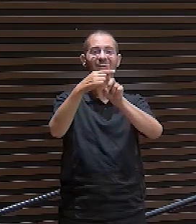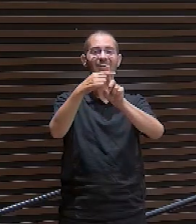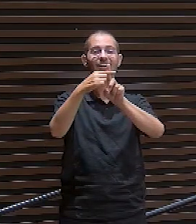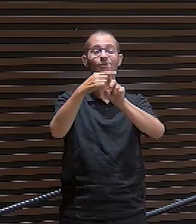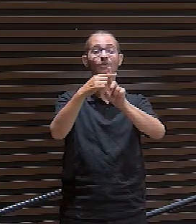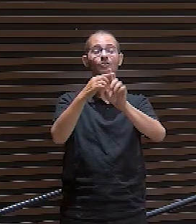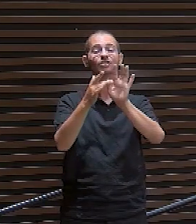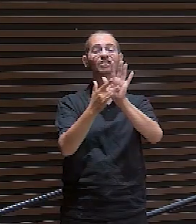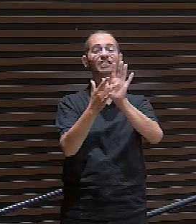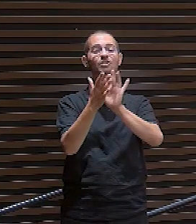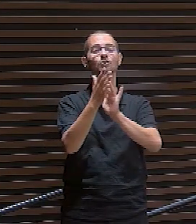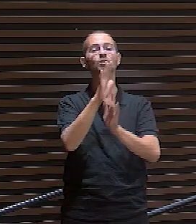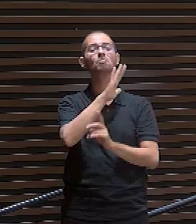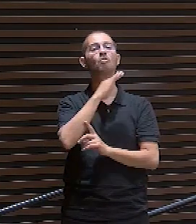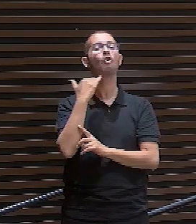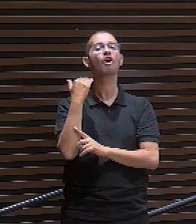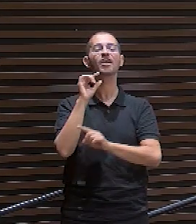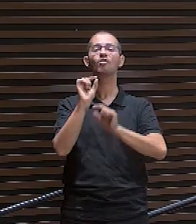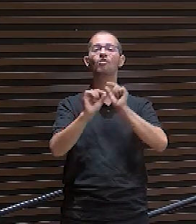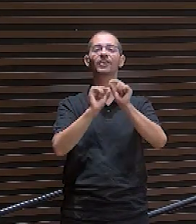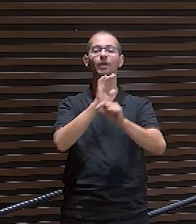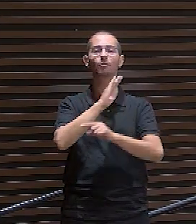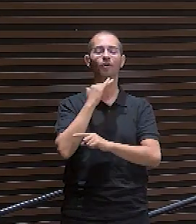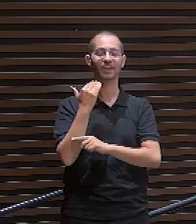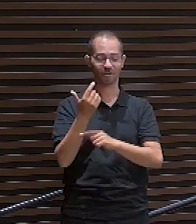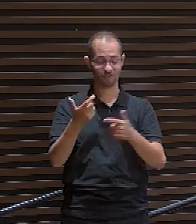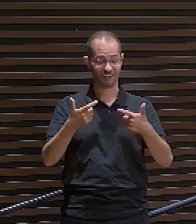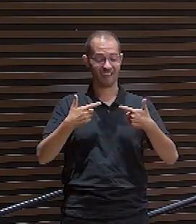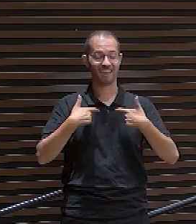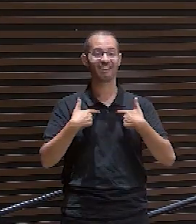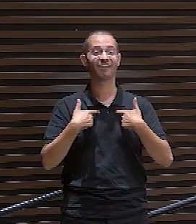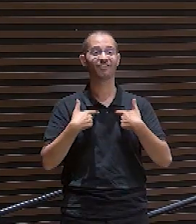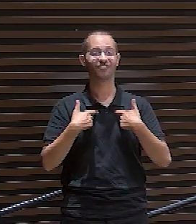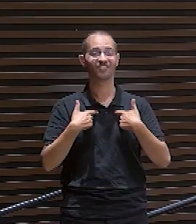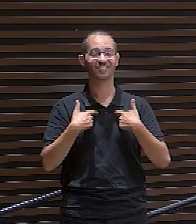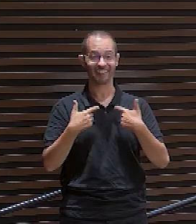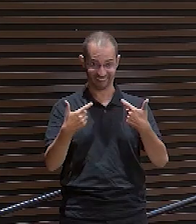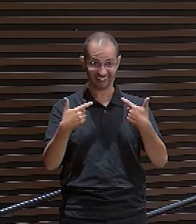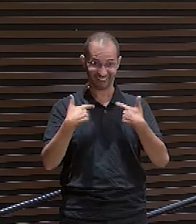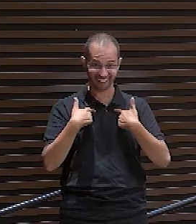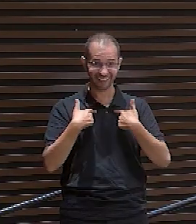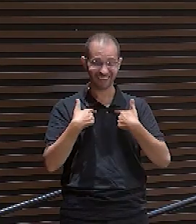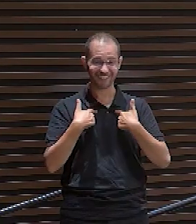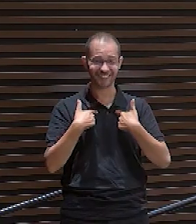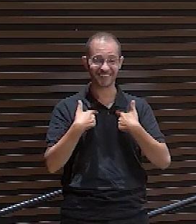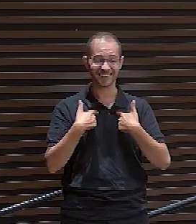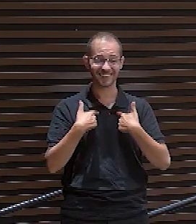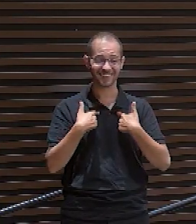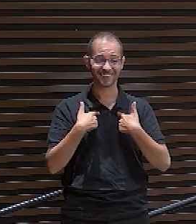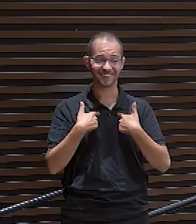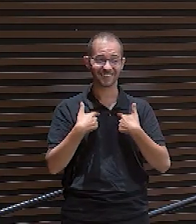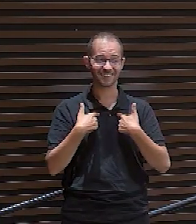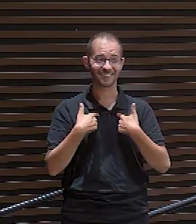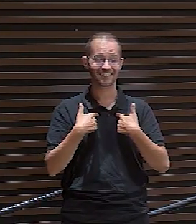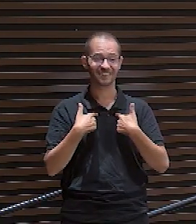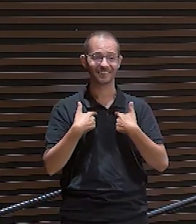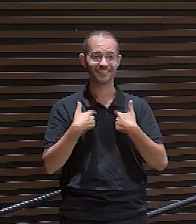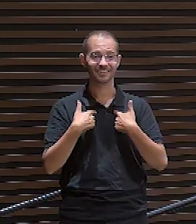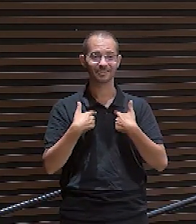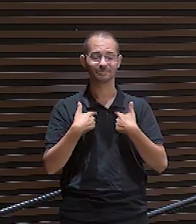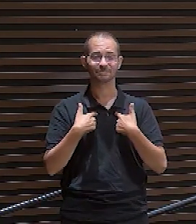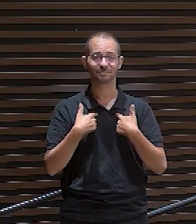morreu? Me conta. Eu quero escutar. Quem morreu? Eu.